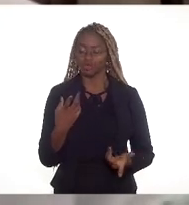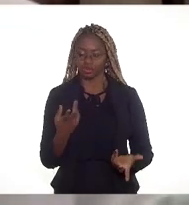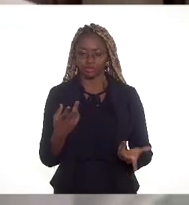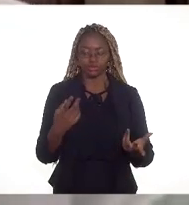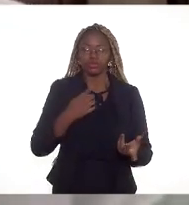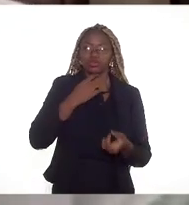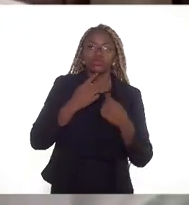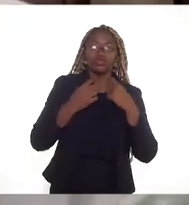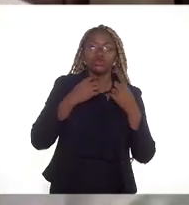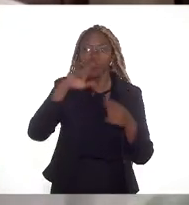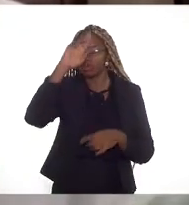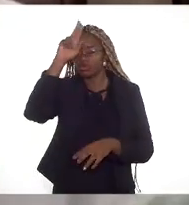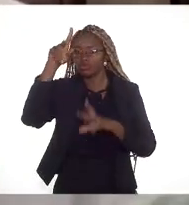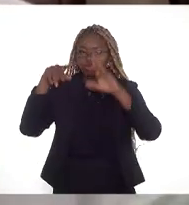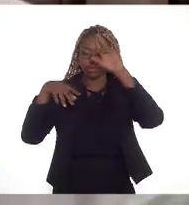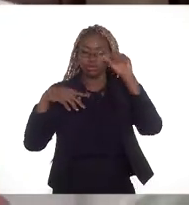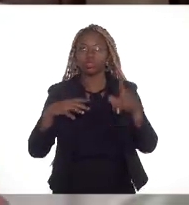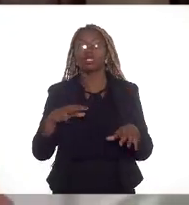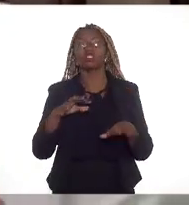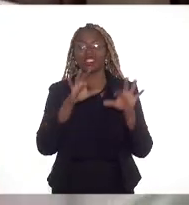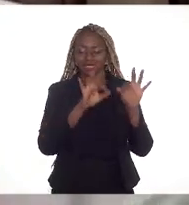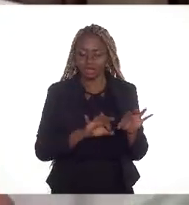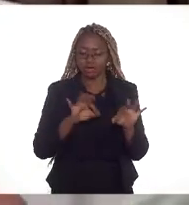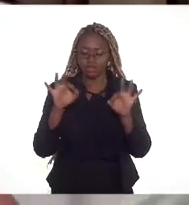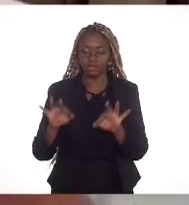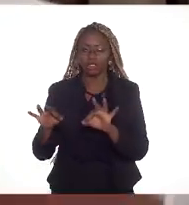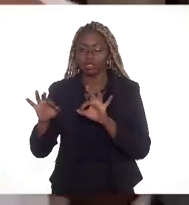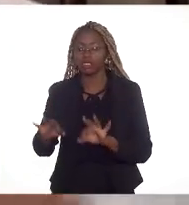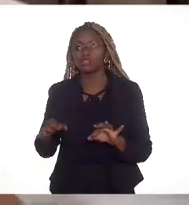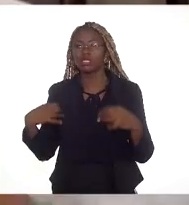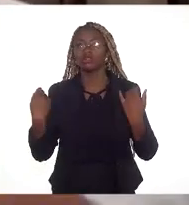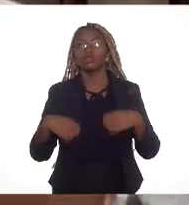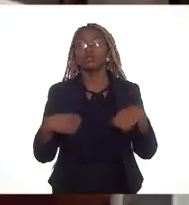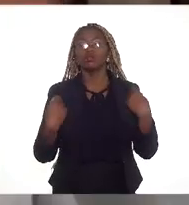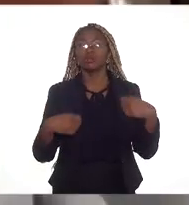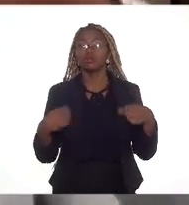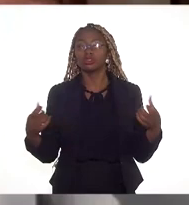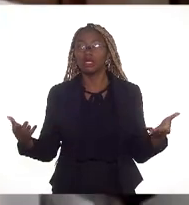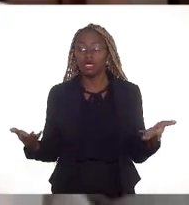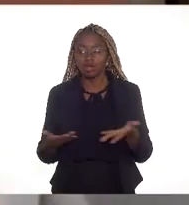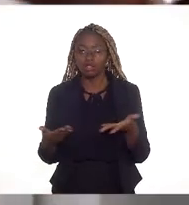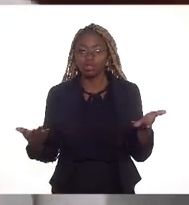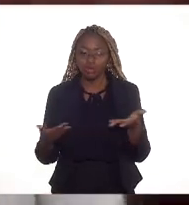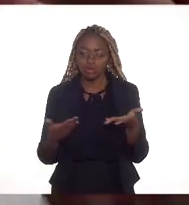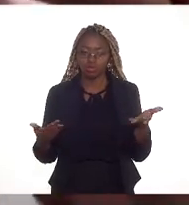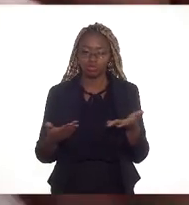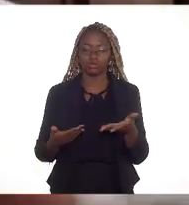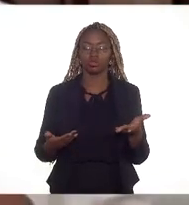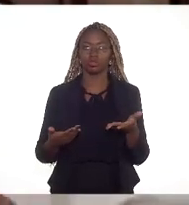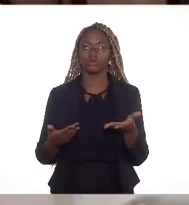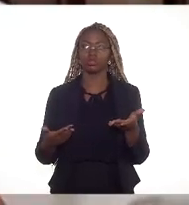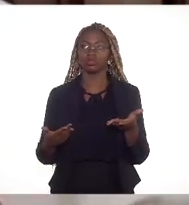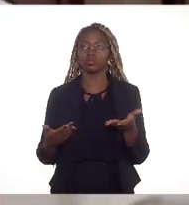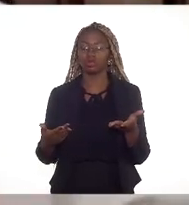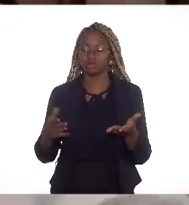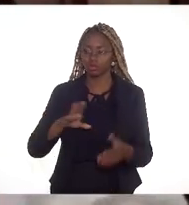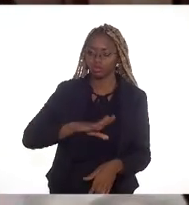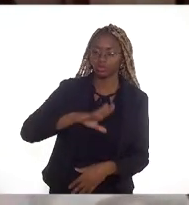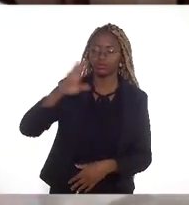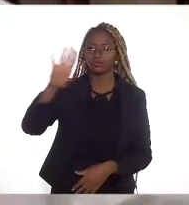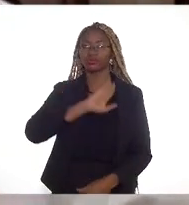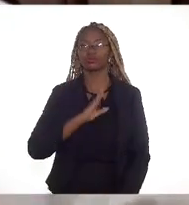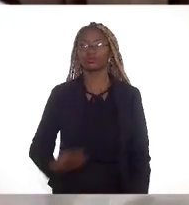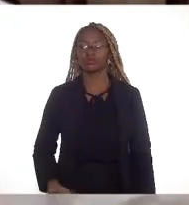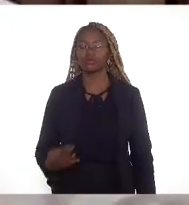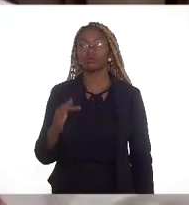estarão muito bem definidas e que precisarão sair daqui para o governo federal na hora que